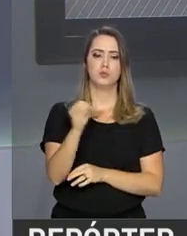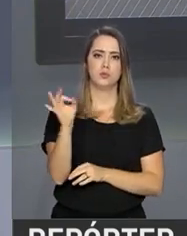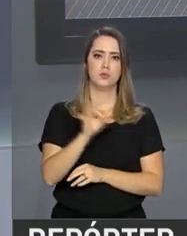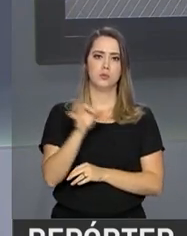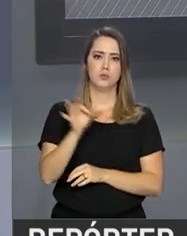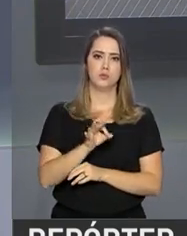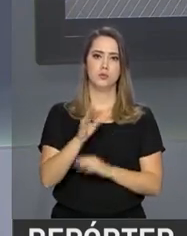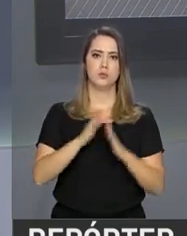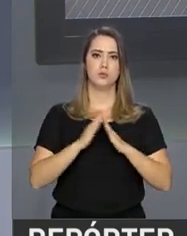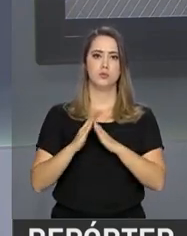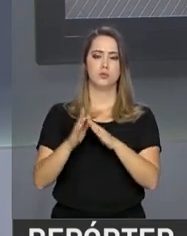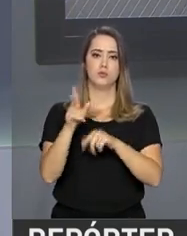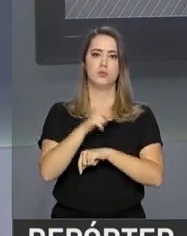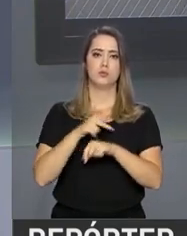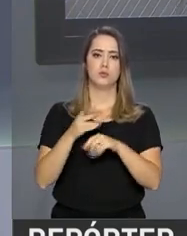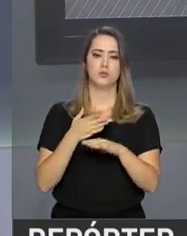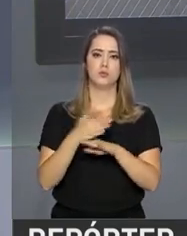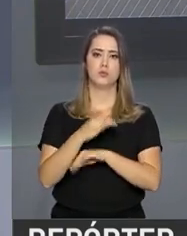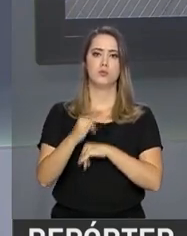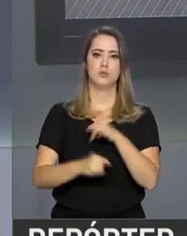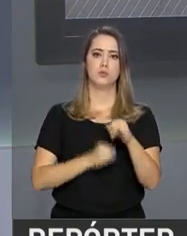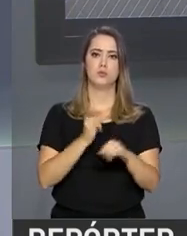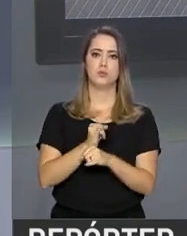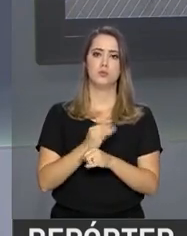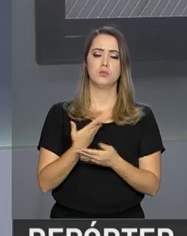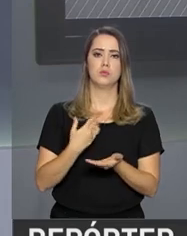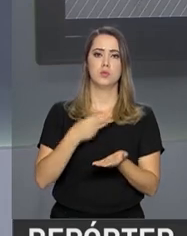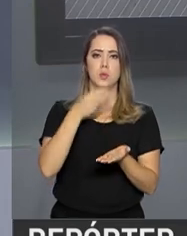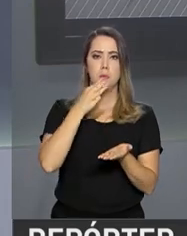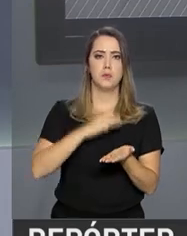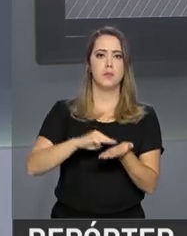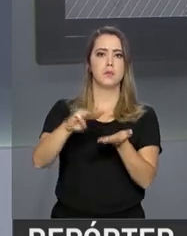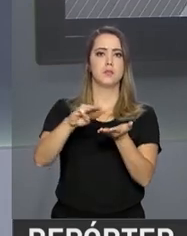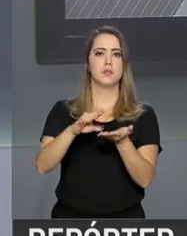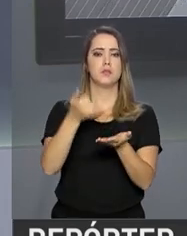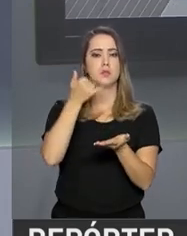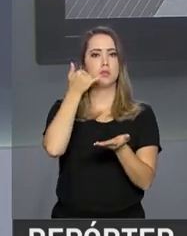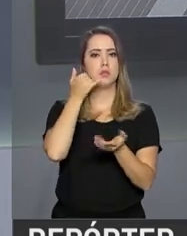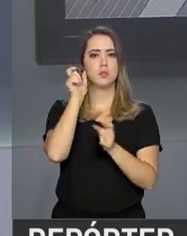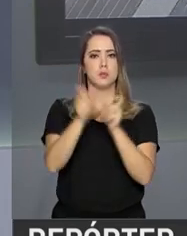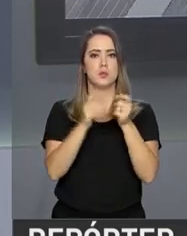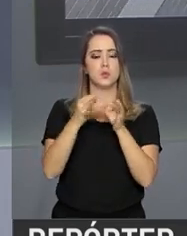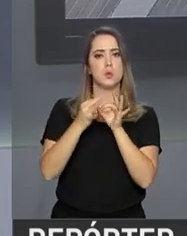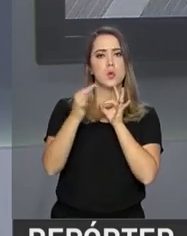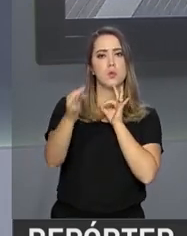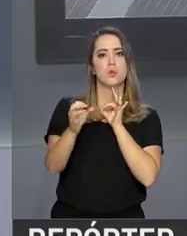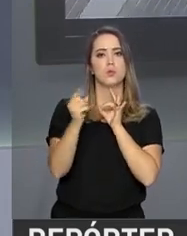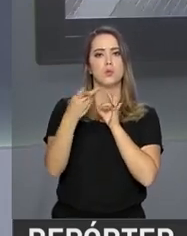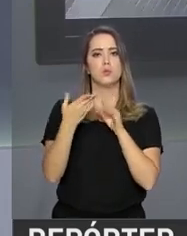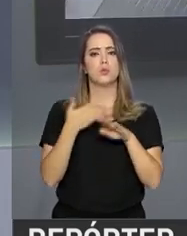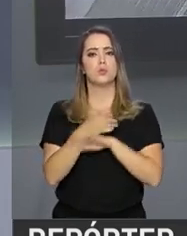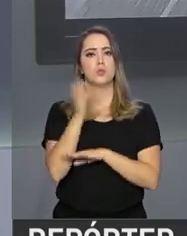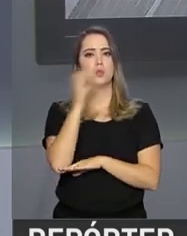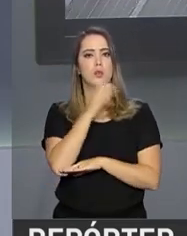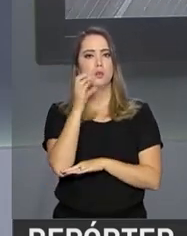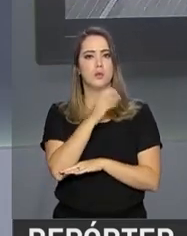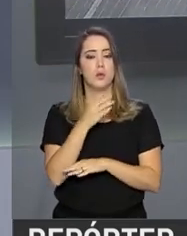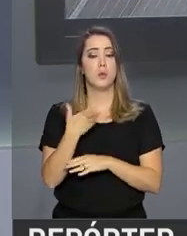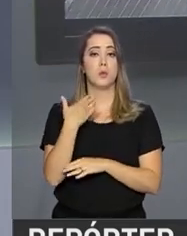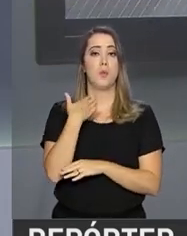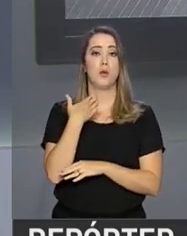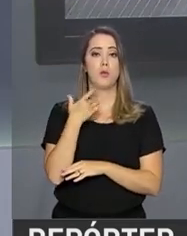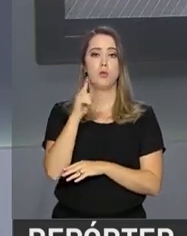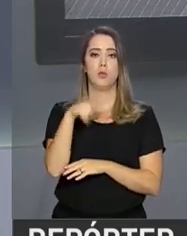dos domicílios do país têm acesso à rede enviar uma mensagem ligar para alguém que está longe ou ter acesso rápido à conta